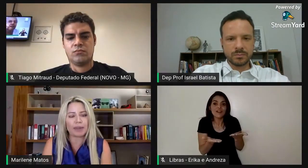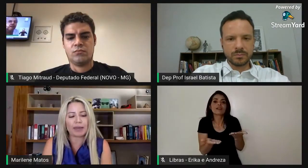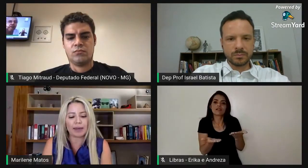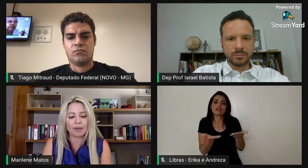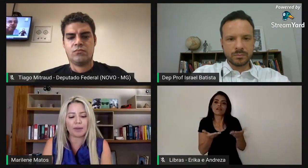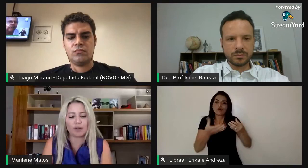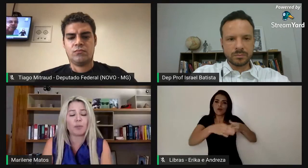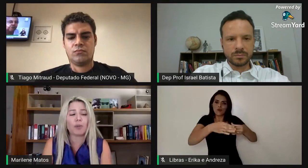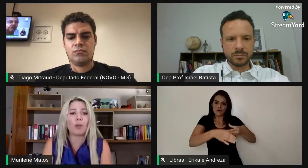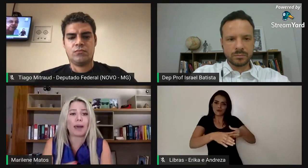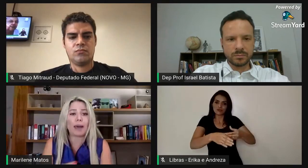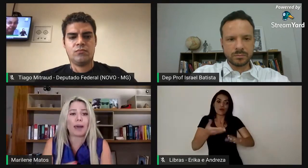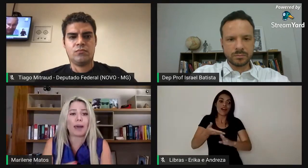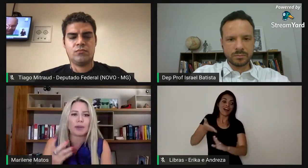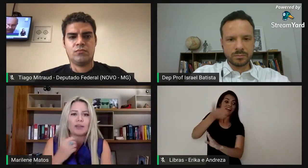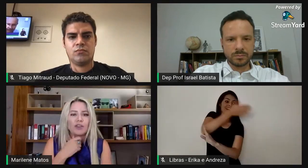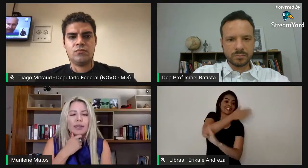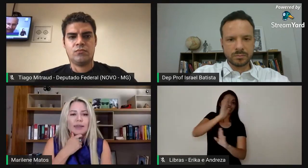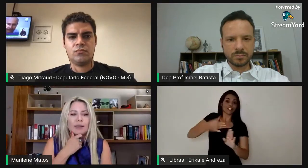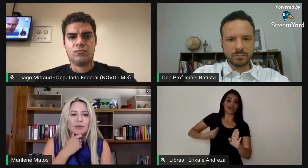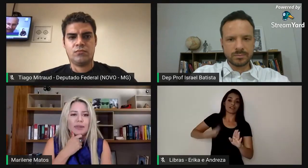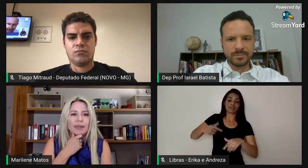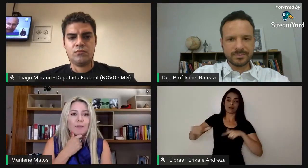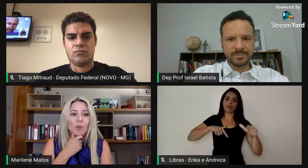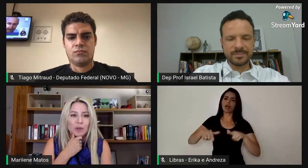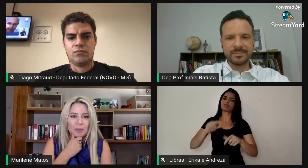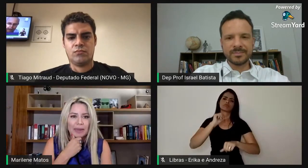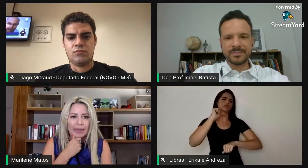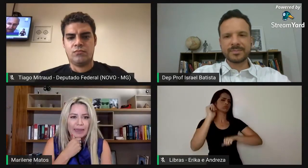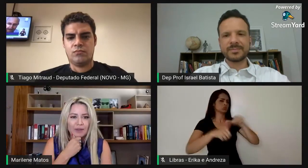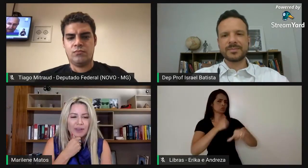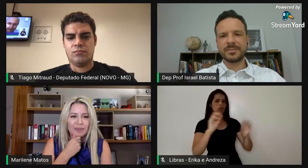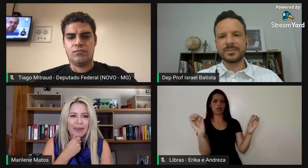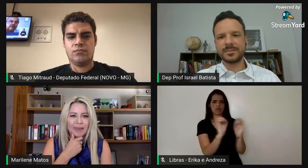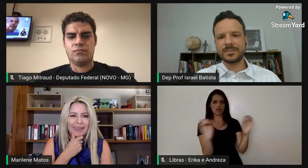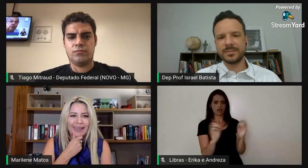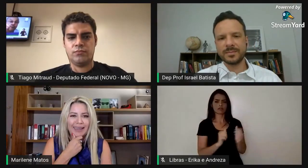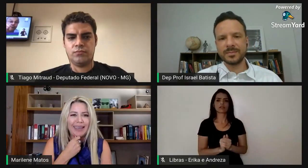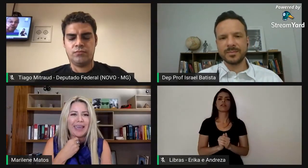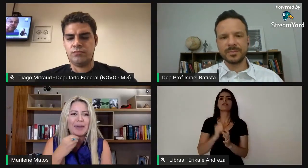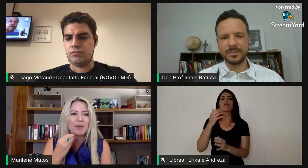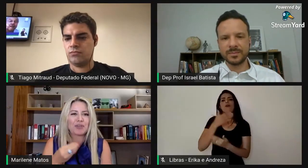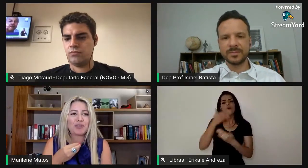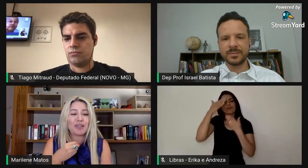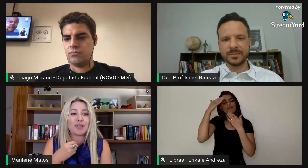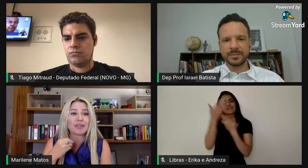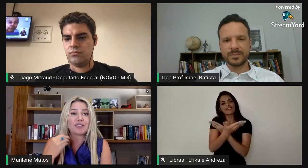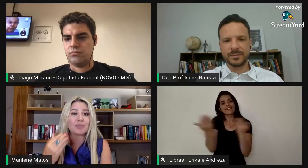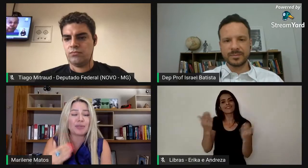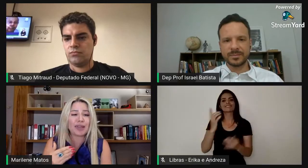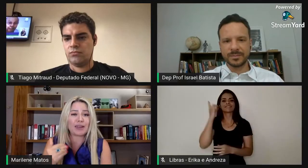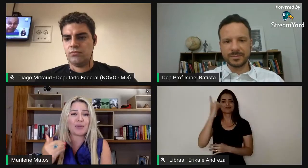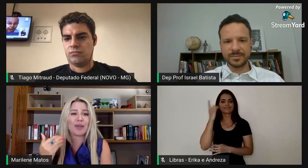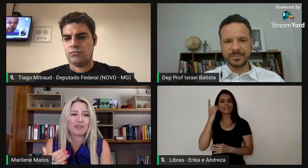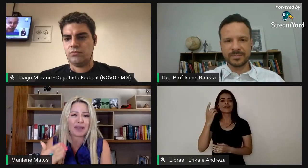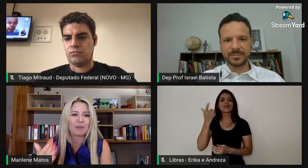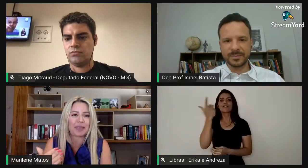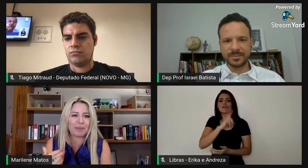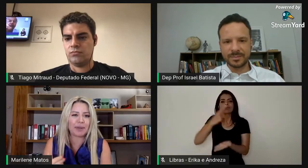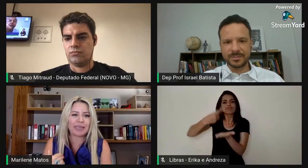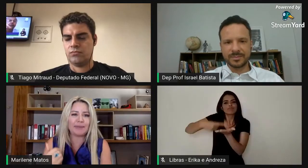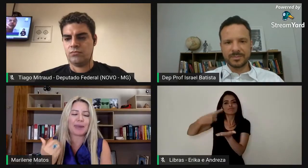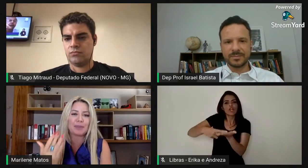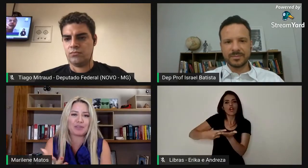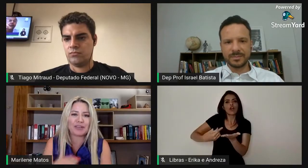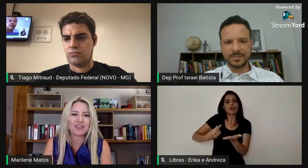nossos parlamentares por arrumarem um tempo na agenda. Eu sei que é muito complicada a agenda parlamentar, é muito difícil, eles se dispuseram, reservaram